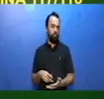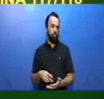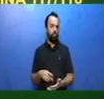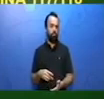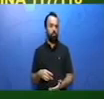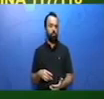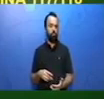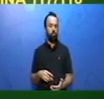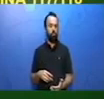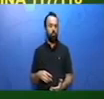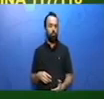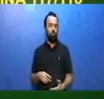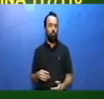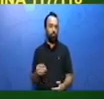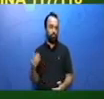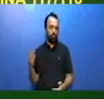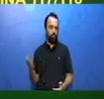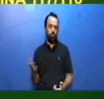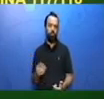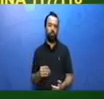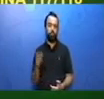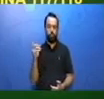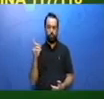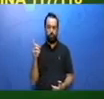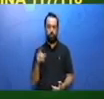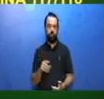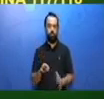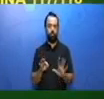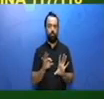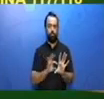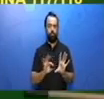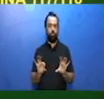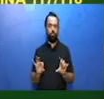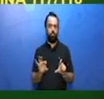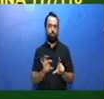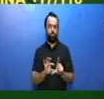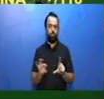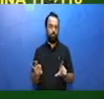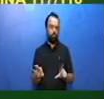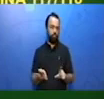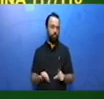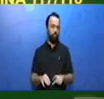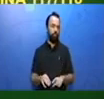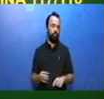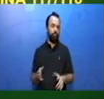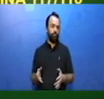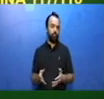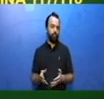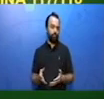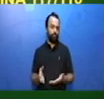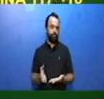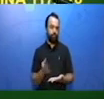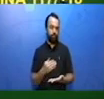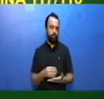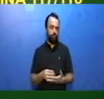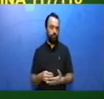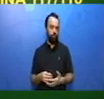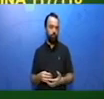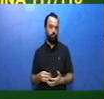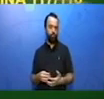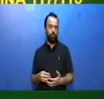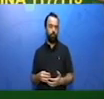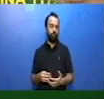Olha, é um terreno sem construções, geralmente com mato, tá? Vamos então, ó, passando,